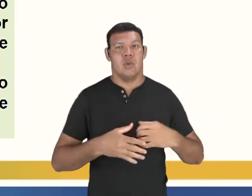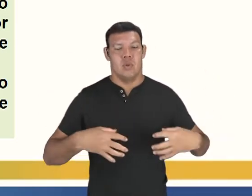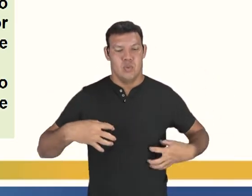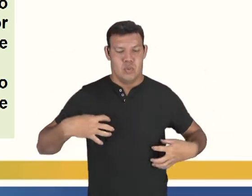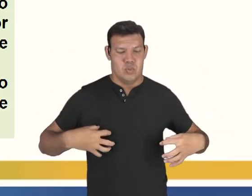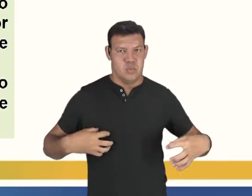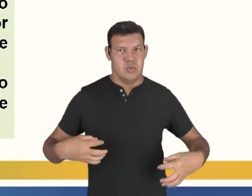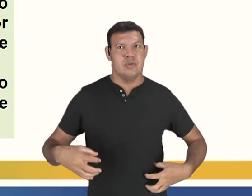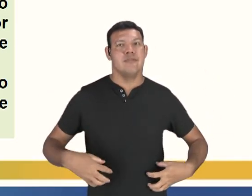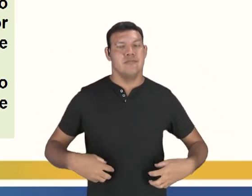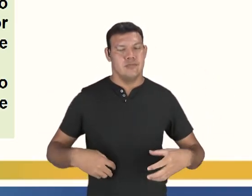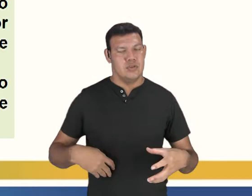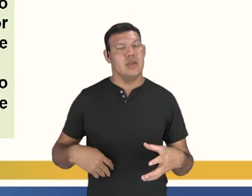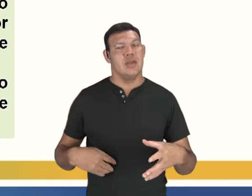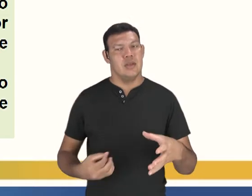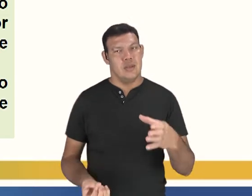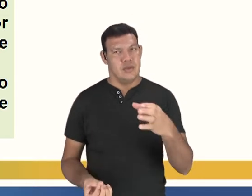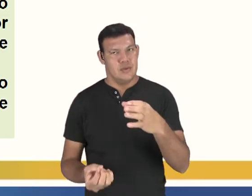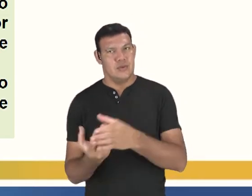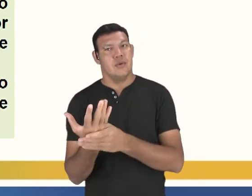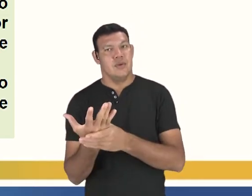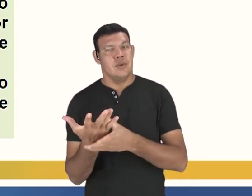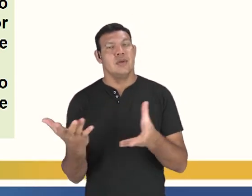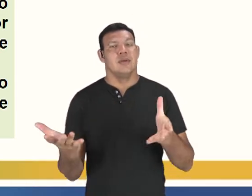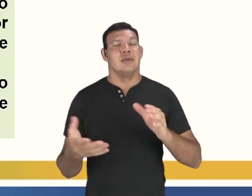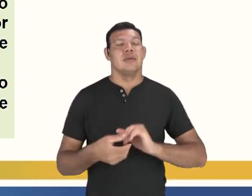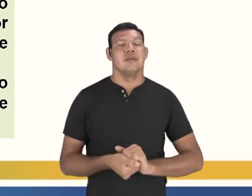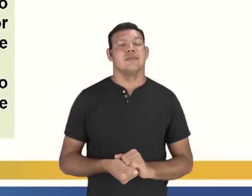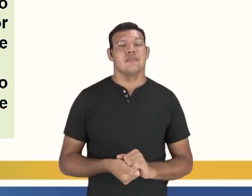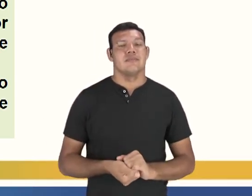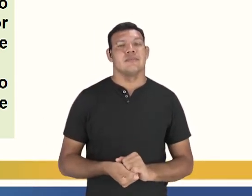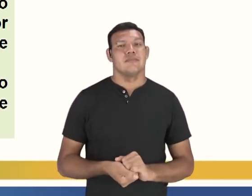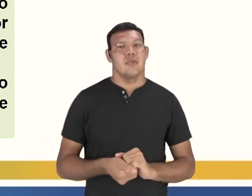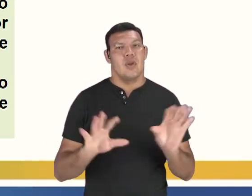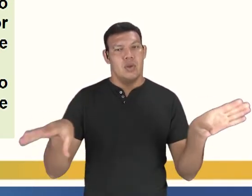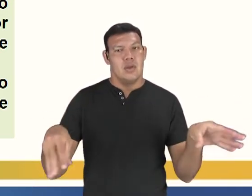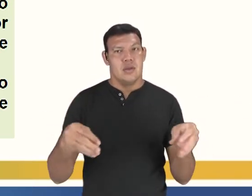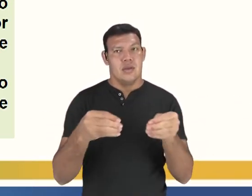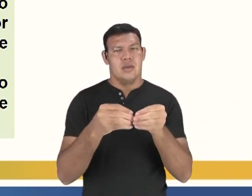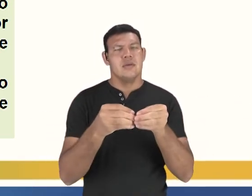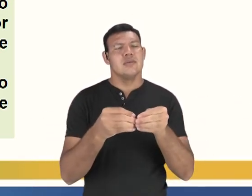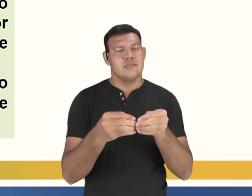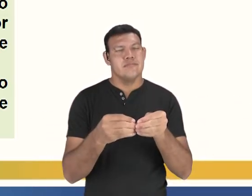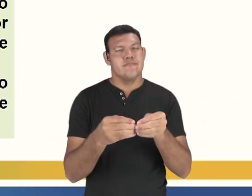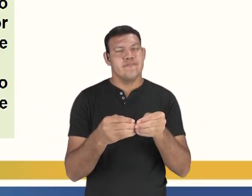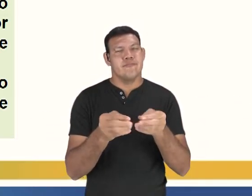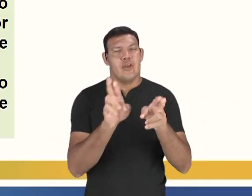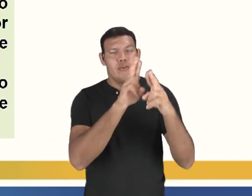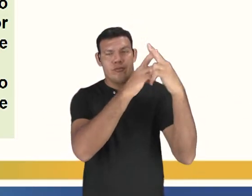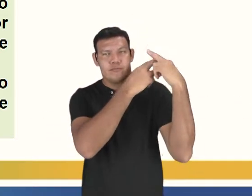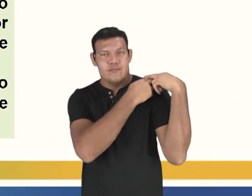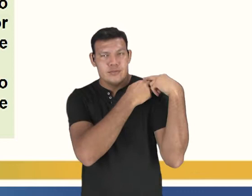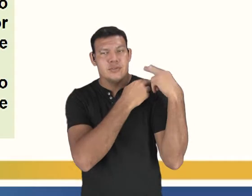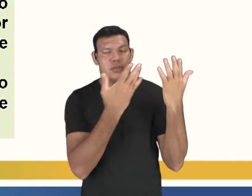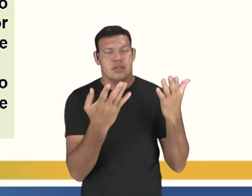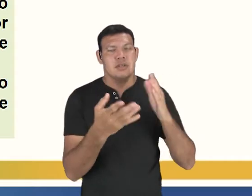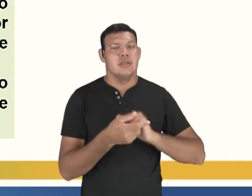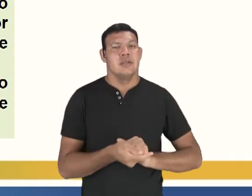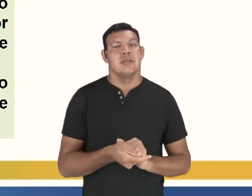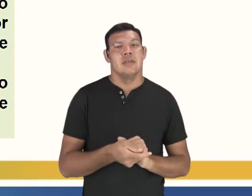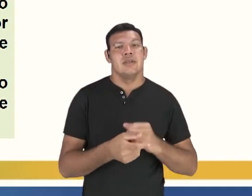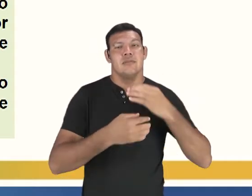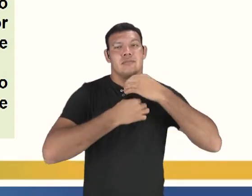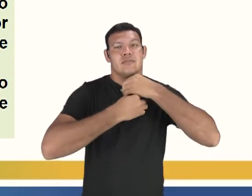que compõem o sistema digestivo, tá? E nós vamos esboçar aqui, assim, bem resumidamente, como é que funciona essa etapa do sistema